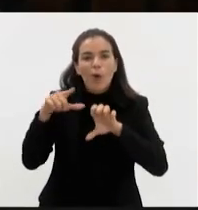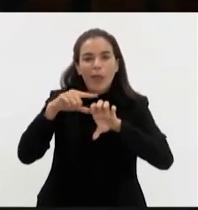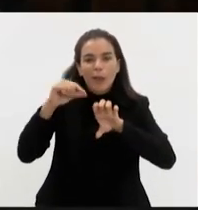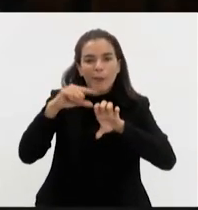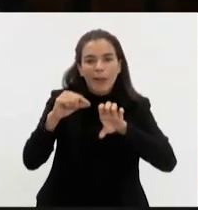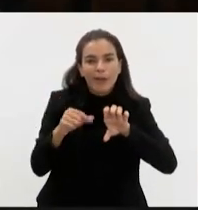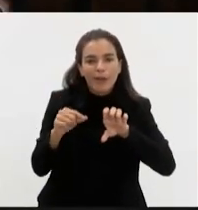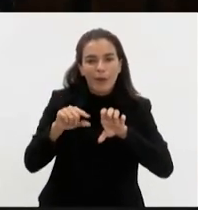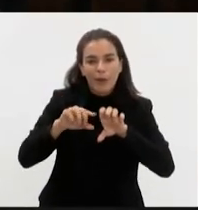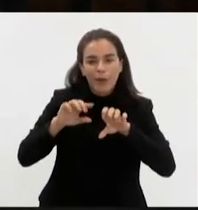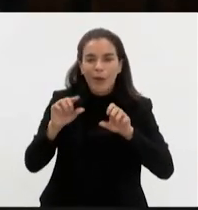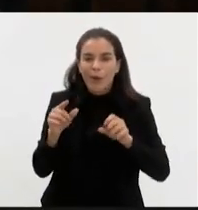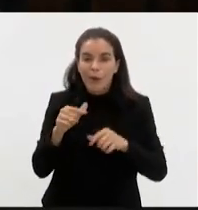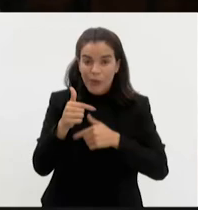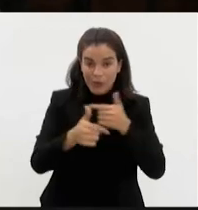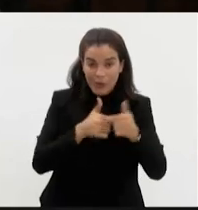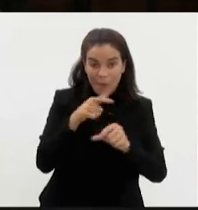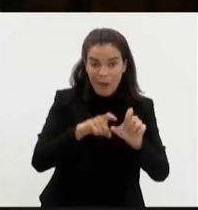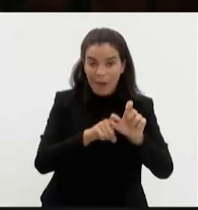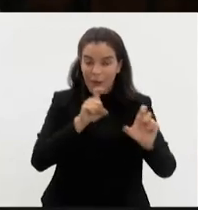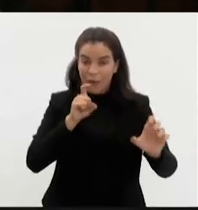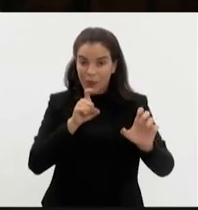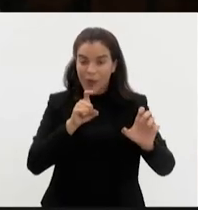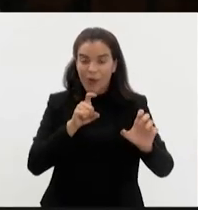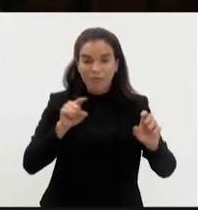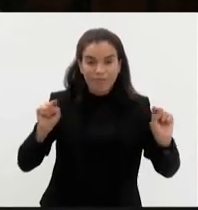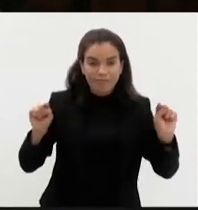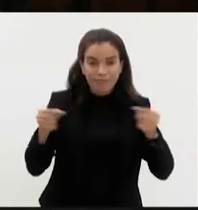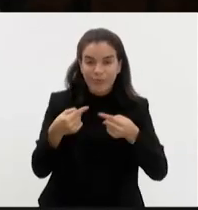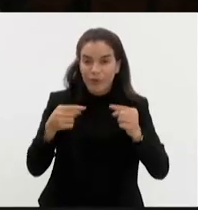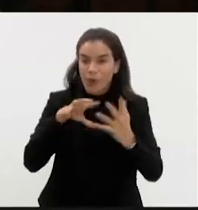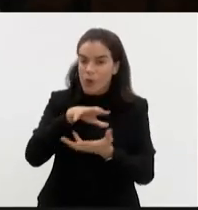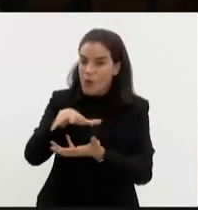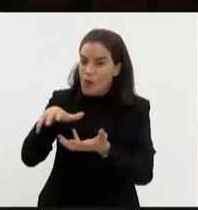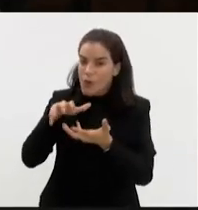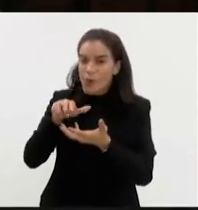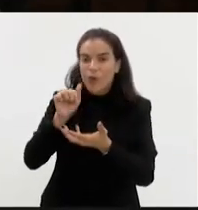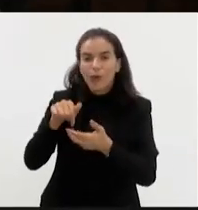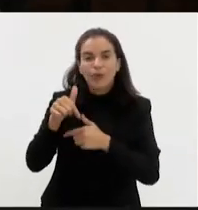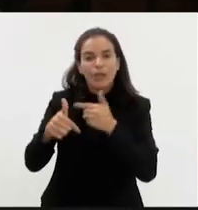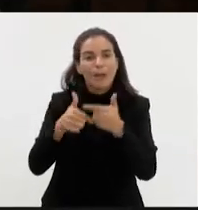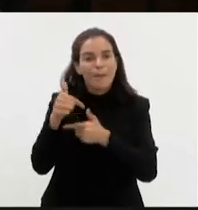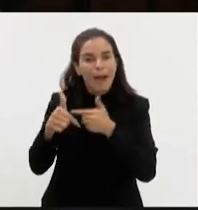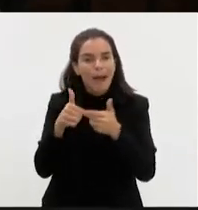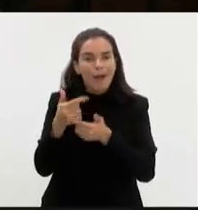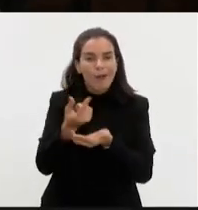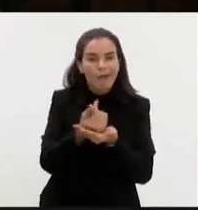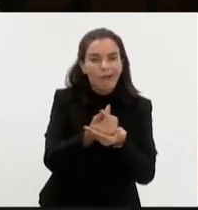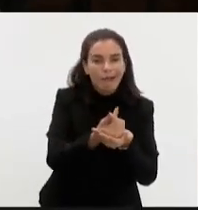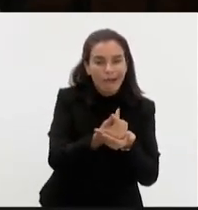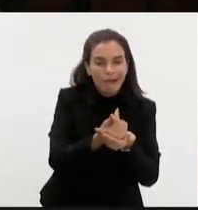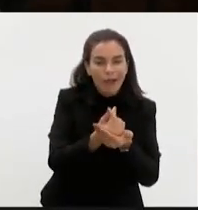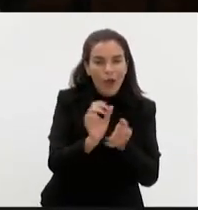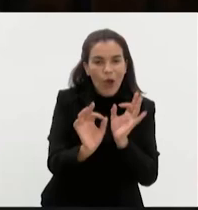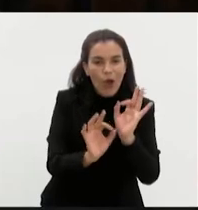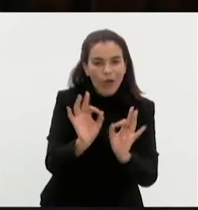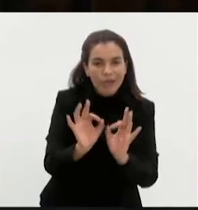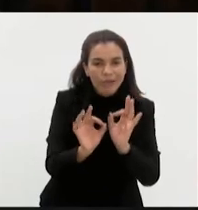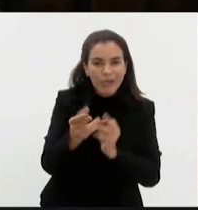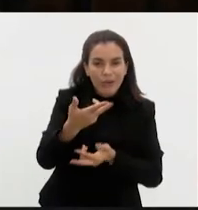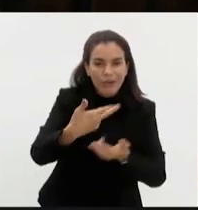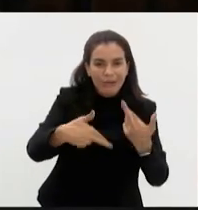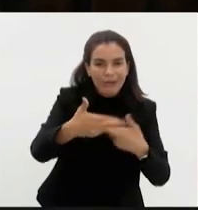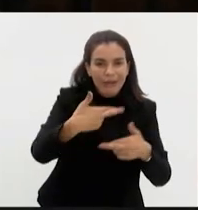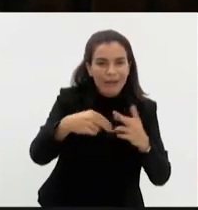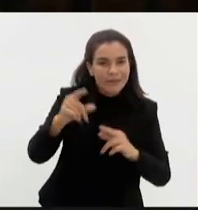né o trabalhador autônomo versus o mundo do trabalho mundo do Capital organizado na relação